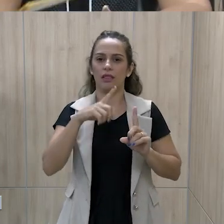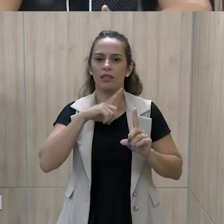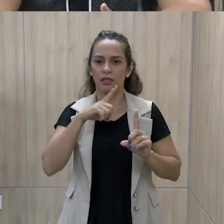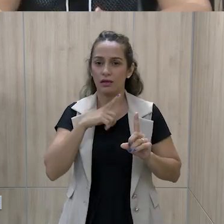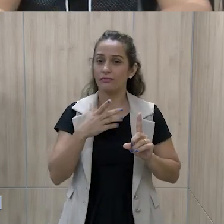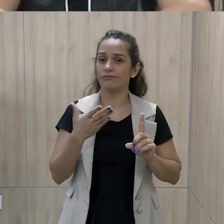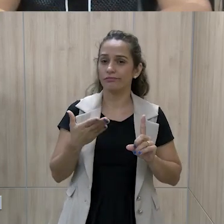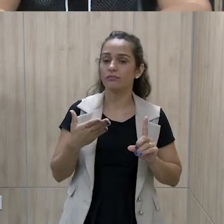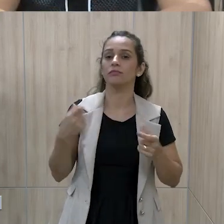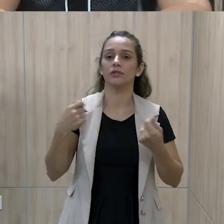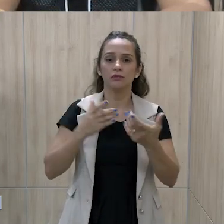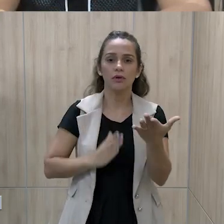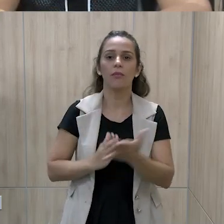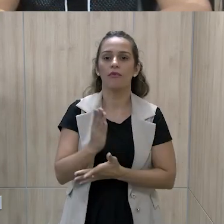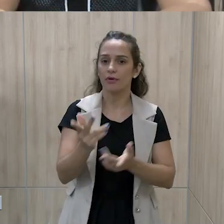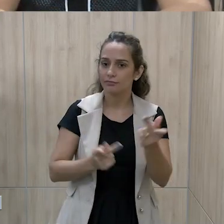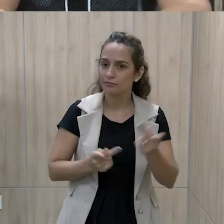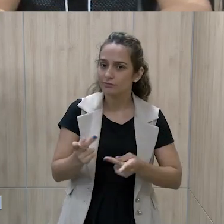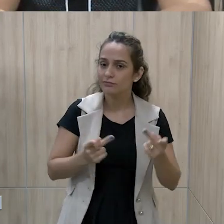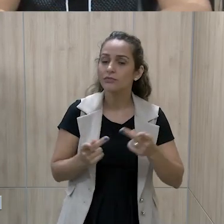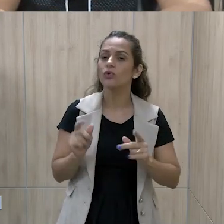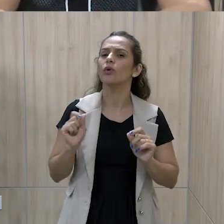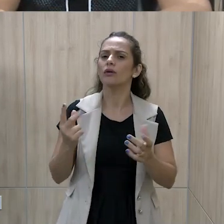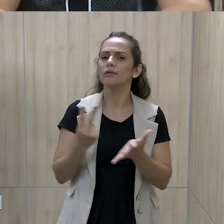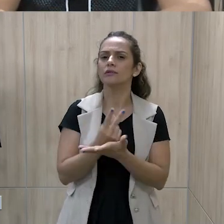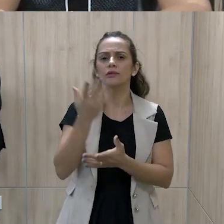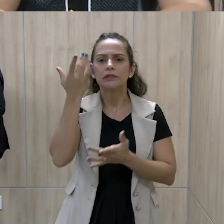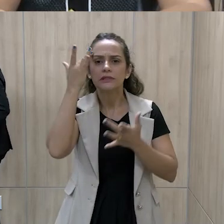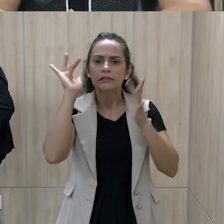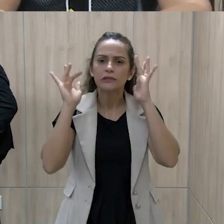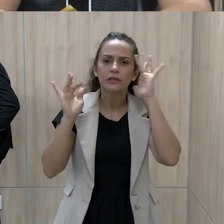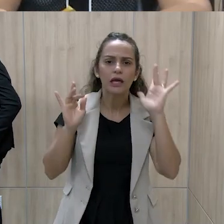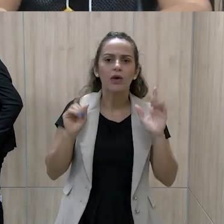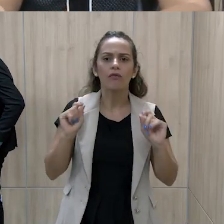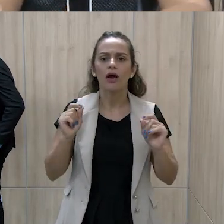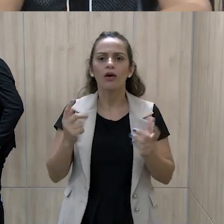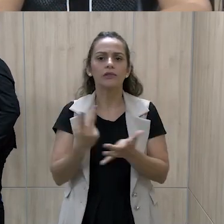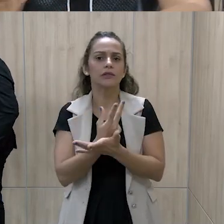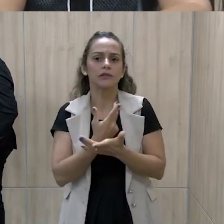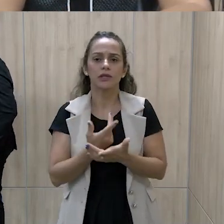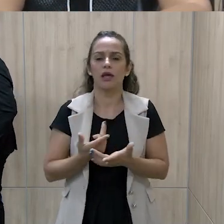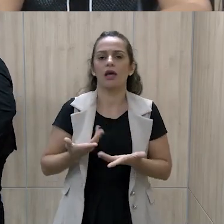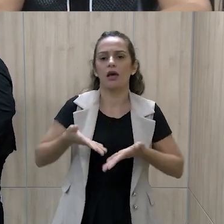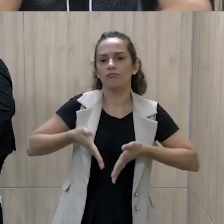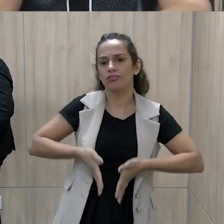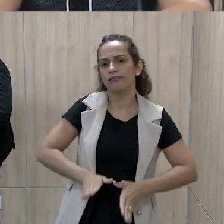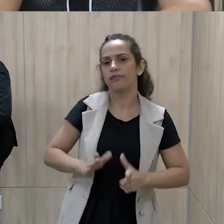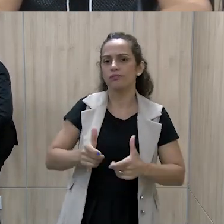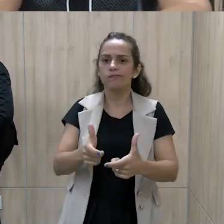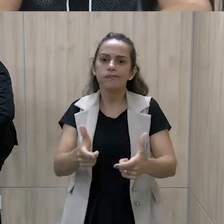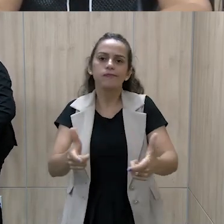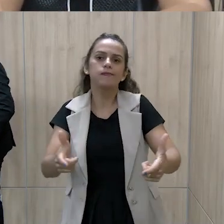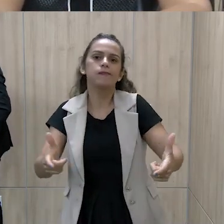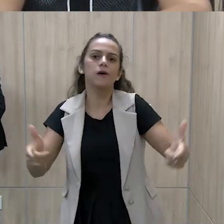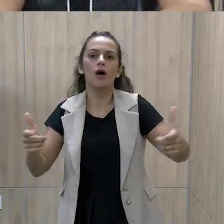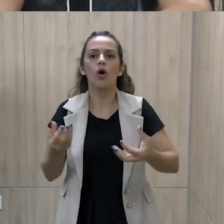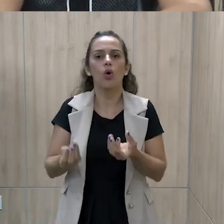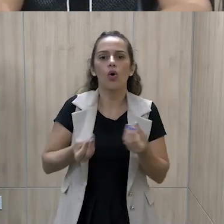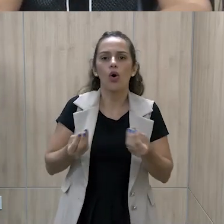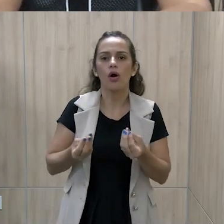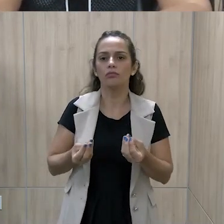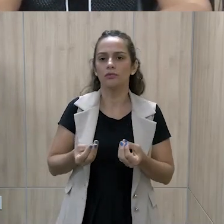e buscar efetividade desse projeto porque do jeito que a coisa tá indo eu não sei nem se a gente vai realmente aumentar nossa população porque